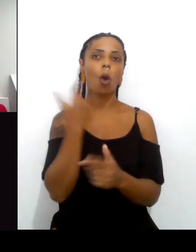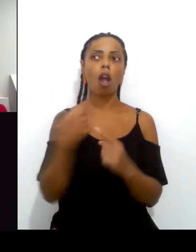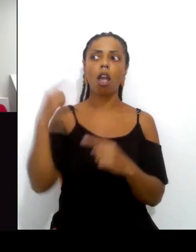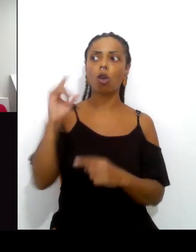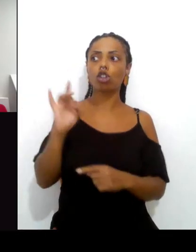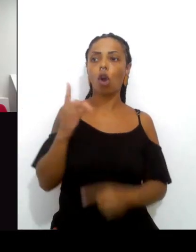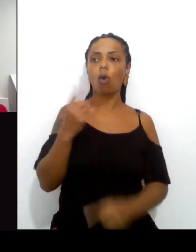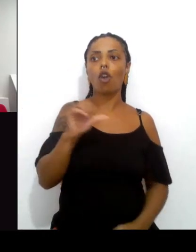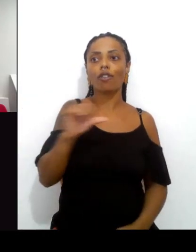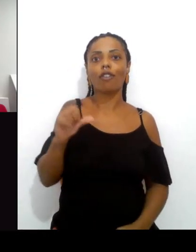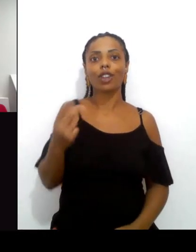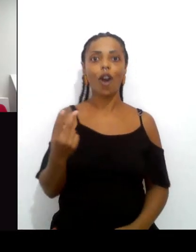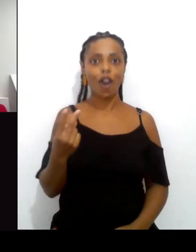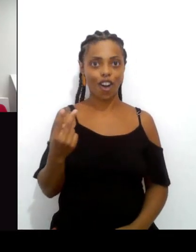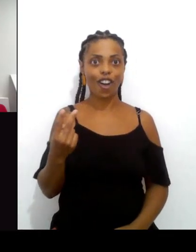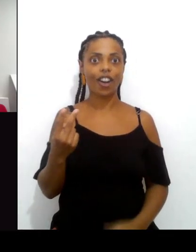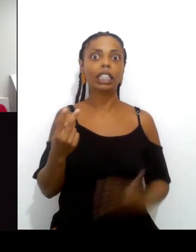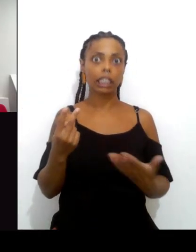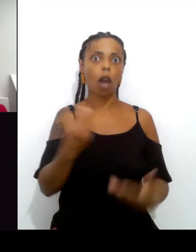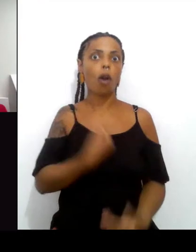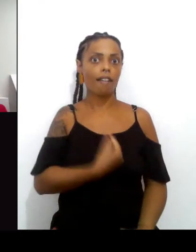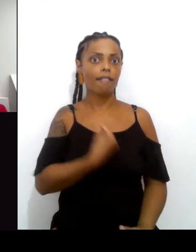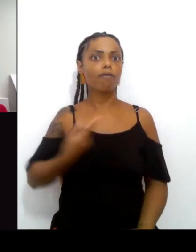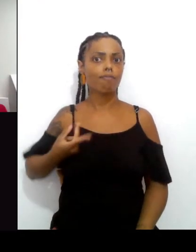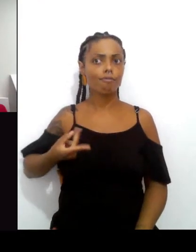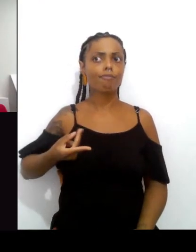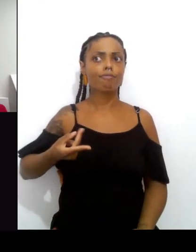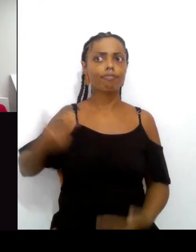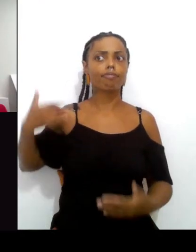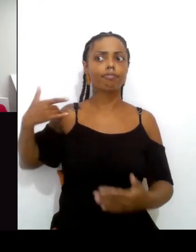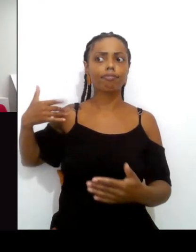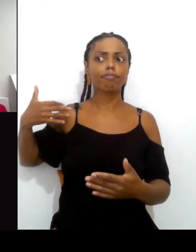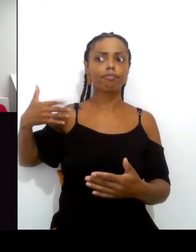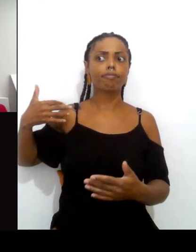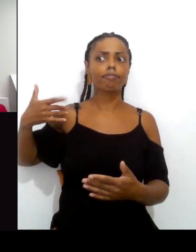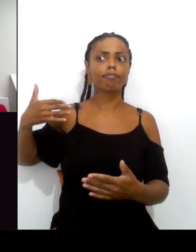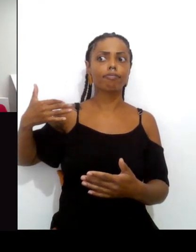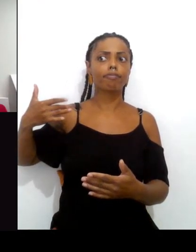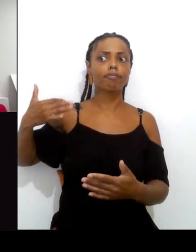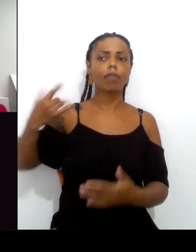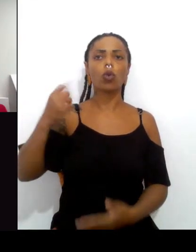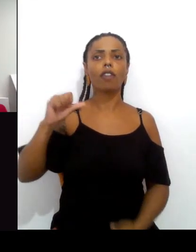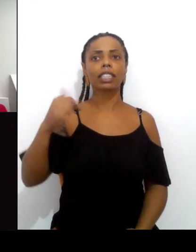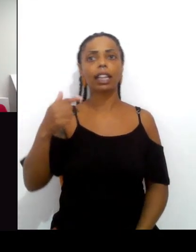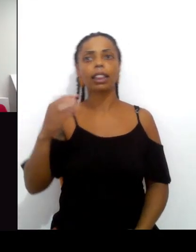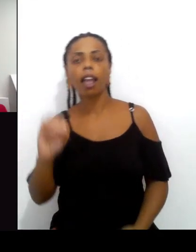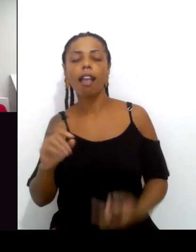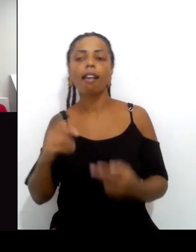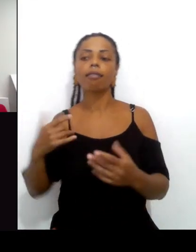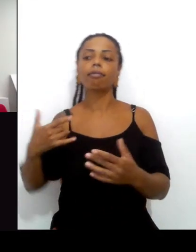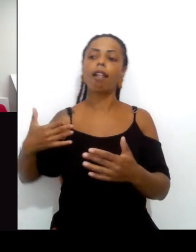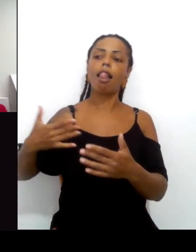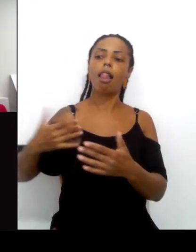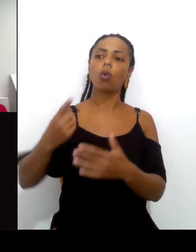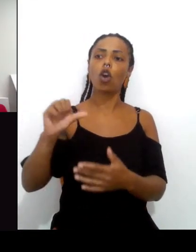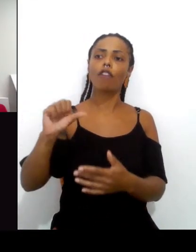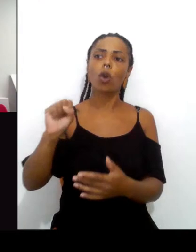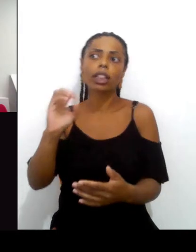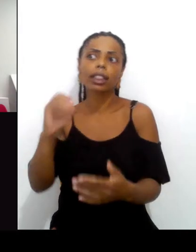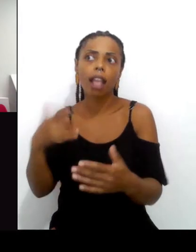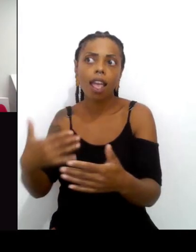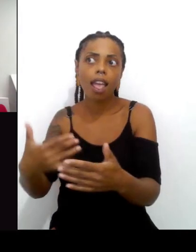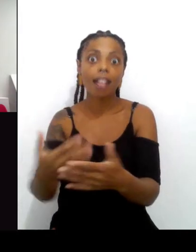1992 então Ele viveu todo os anos 70 e 80 Como que você vê